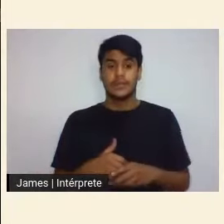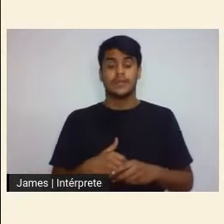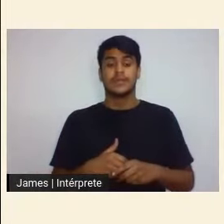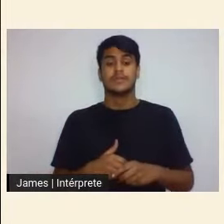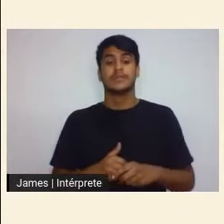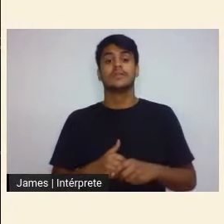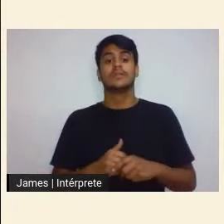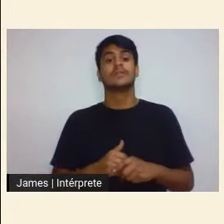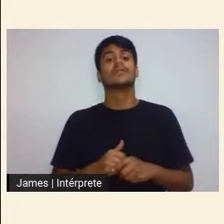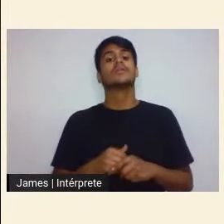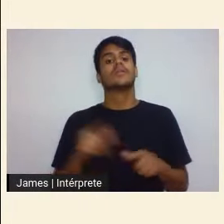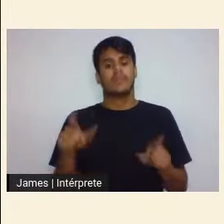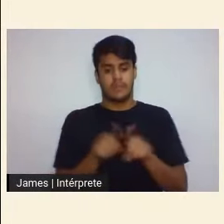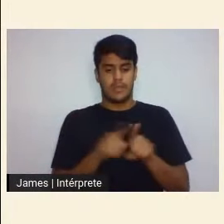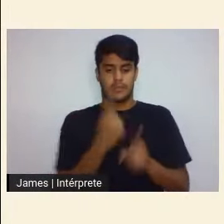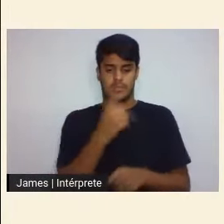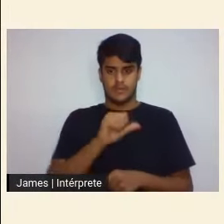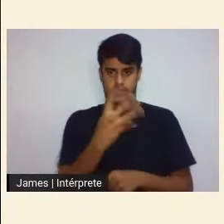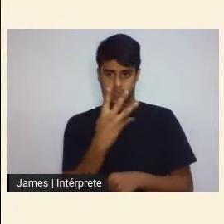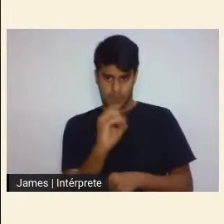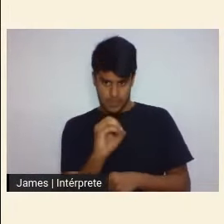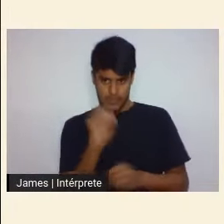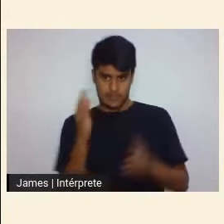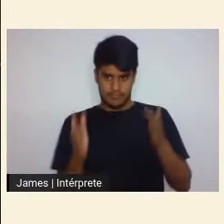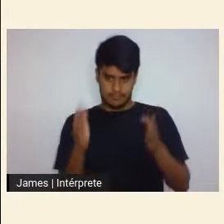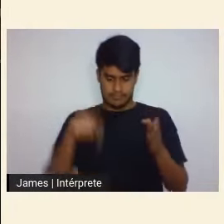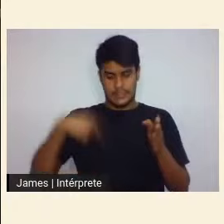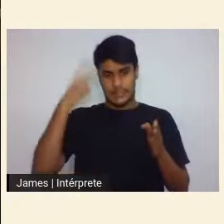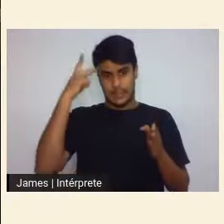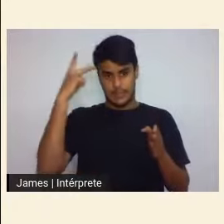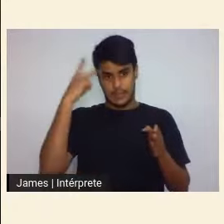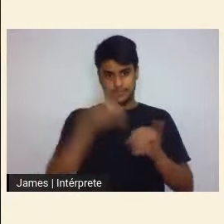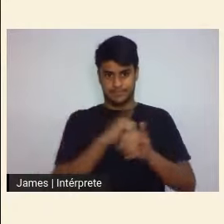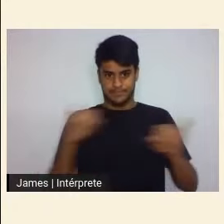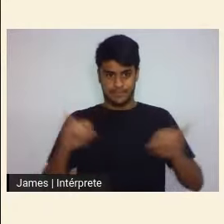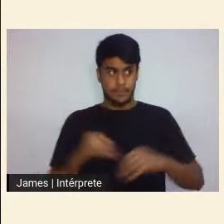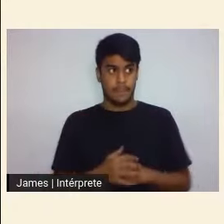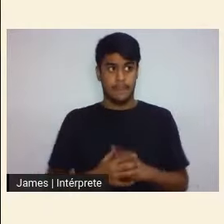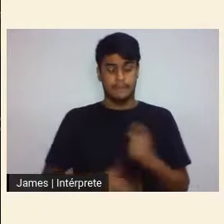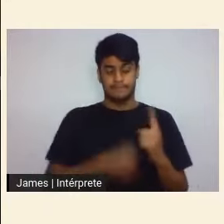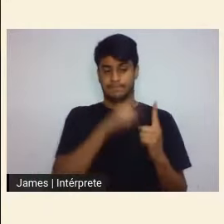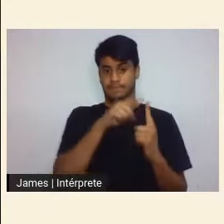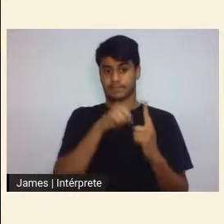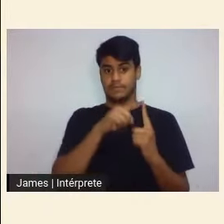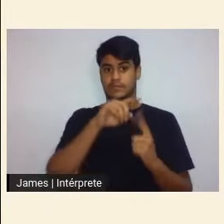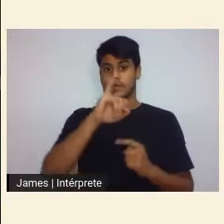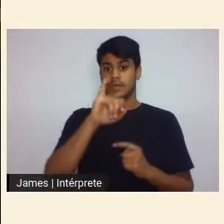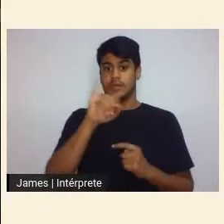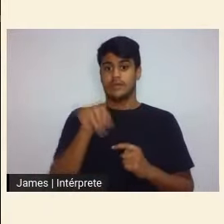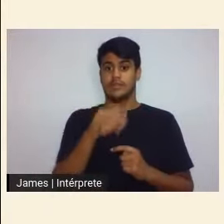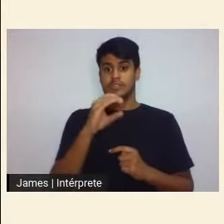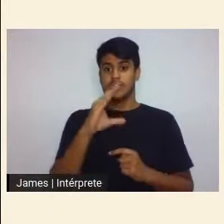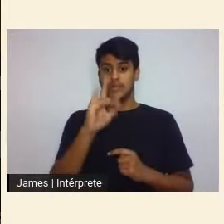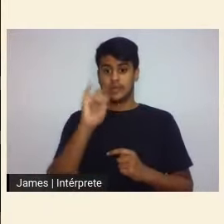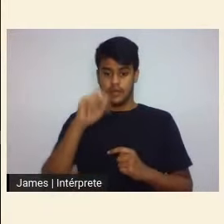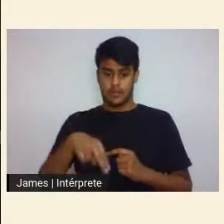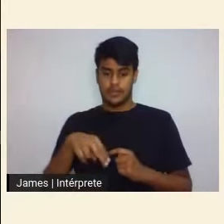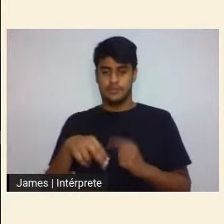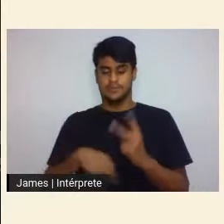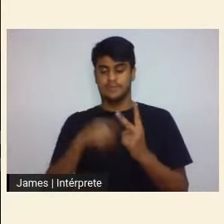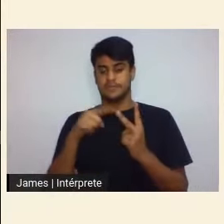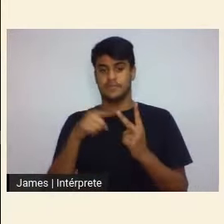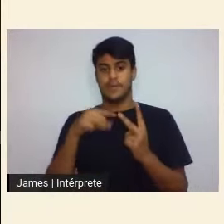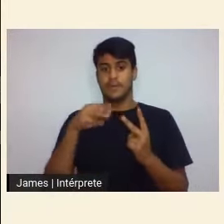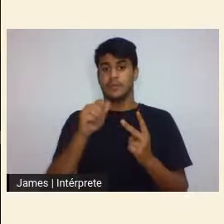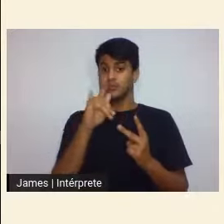revista Clima, nos anos 40, em São Paulo, que são Jacques Lambert, né, e Roger Bastide,